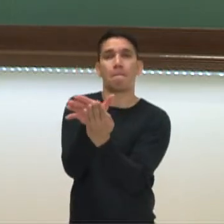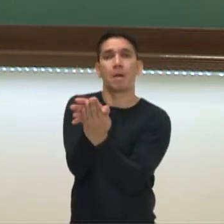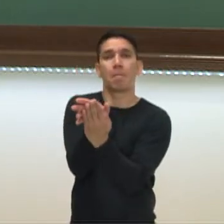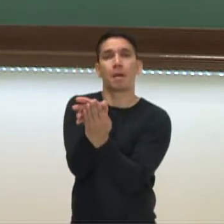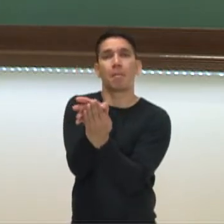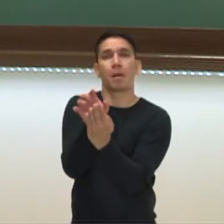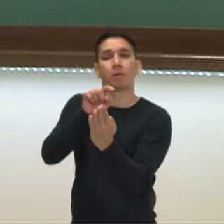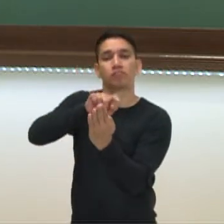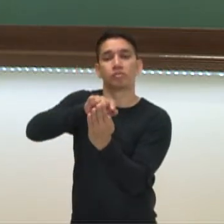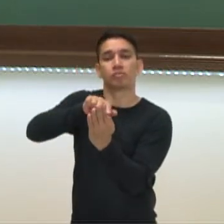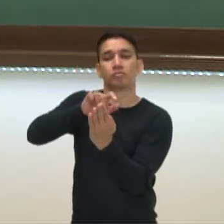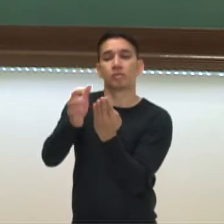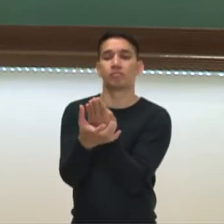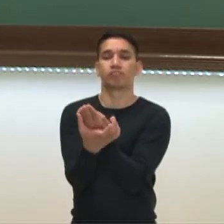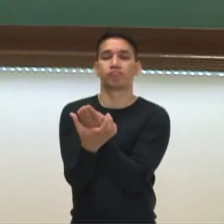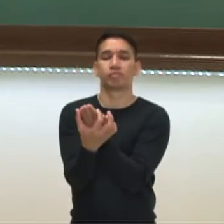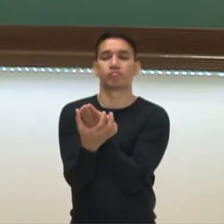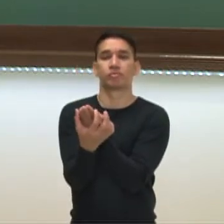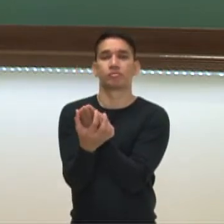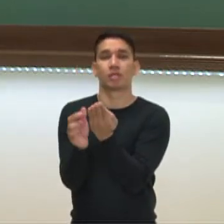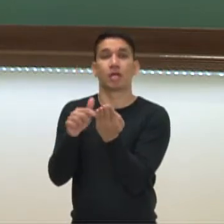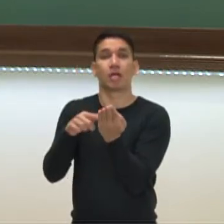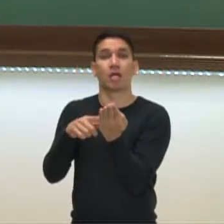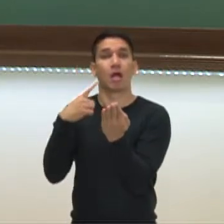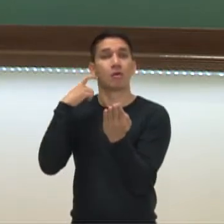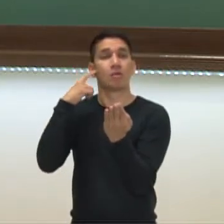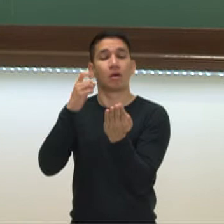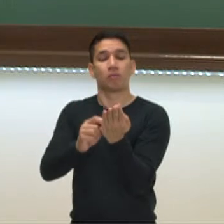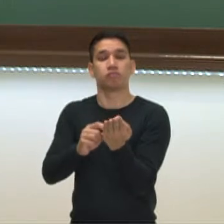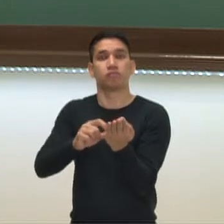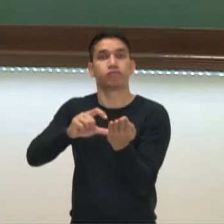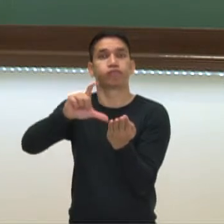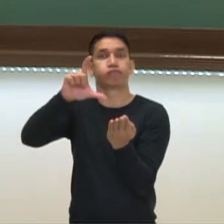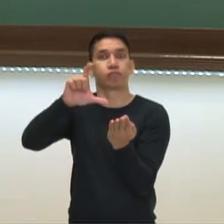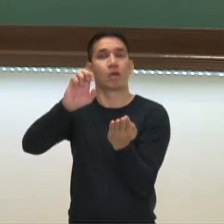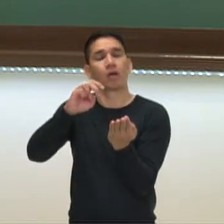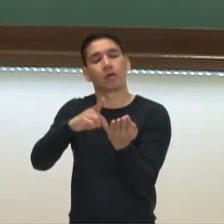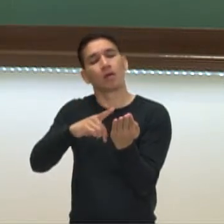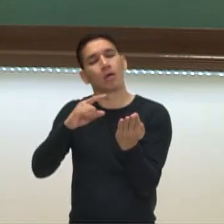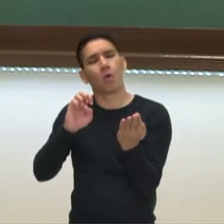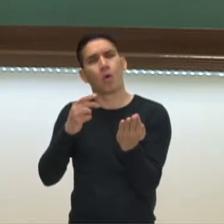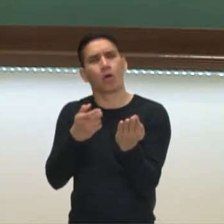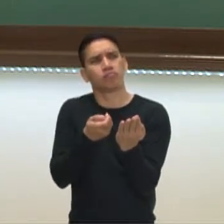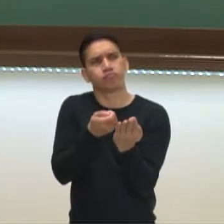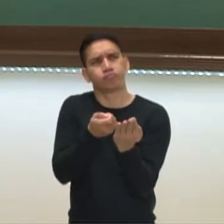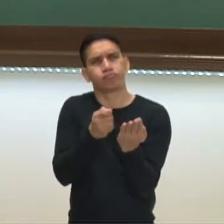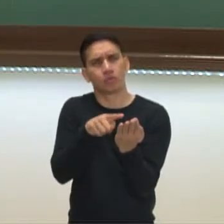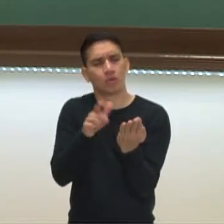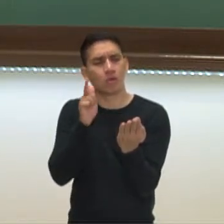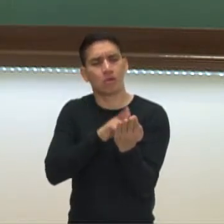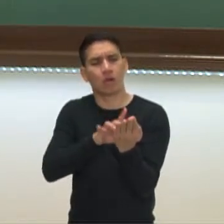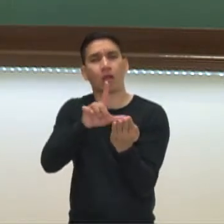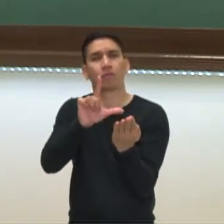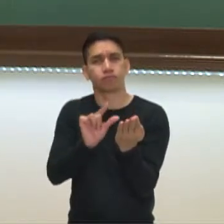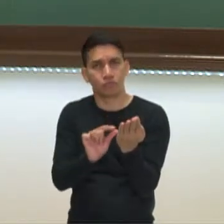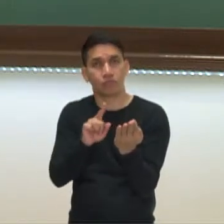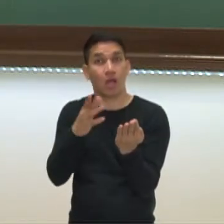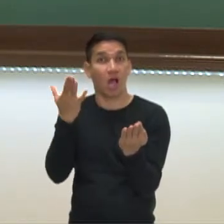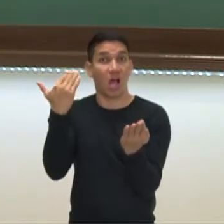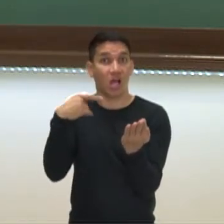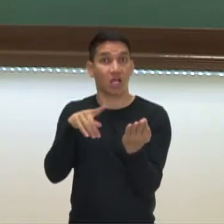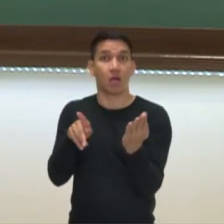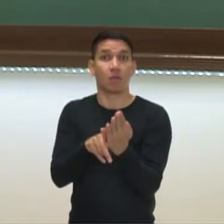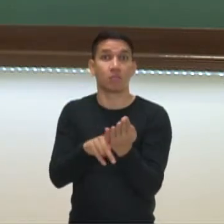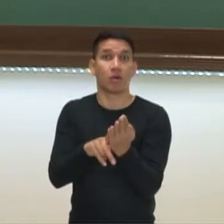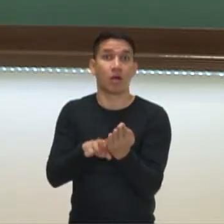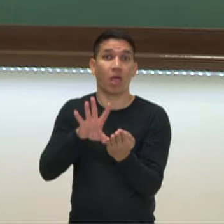volume aumenta, né, no cursor, ou você mexe aí, é um cursorzinho que você mexe. Antigamente aquilo ali era